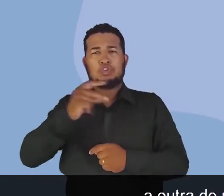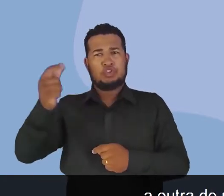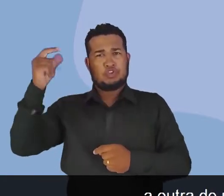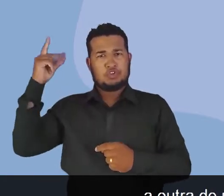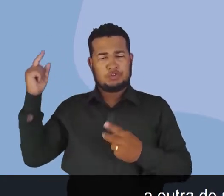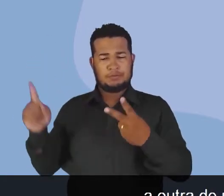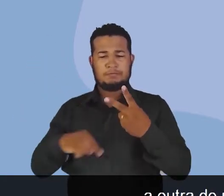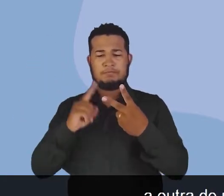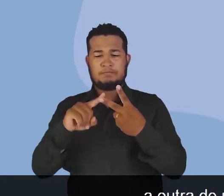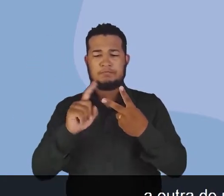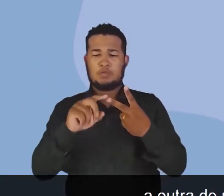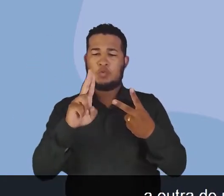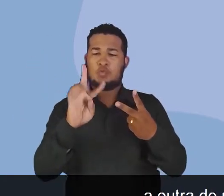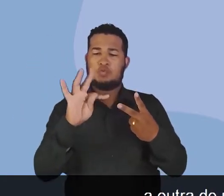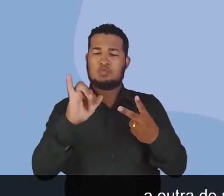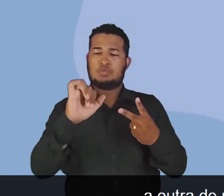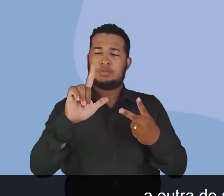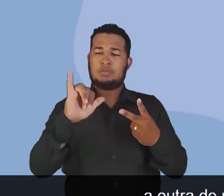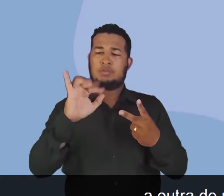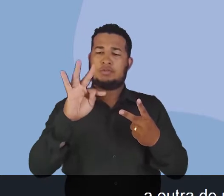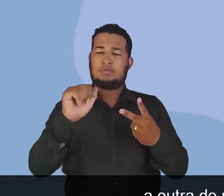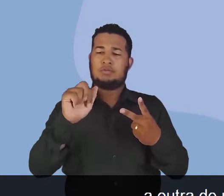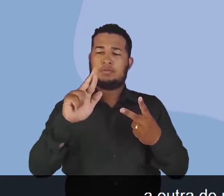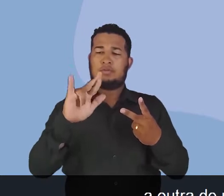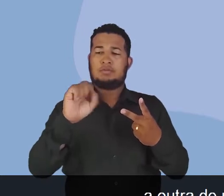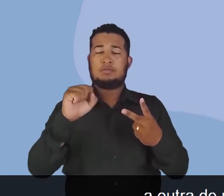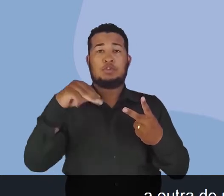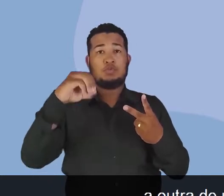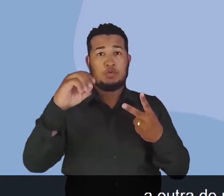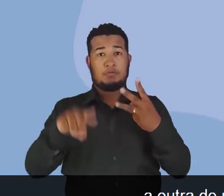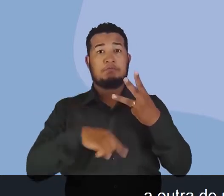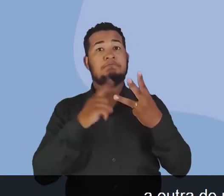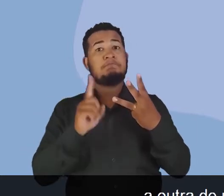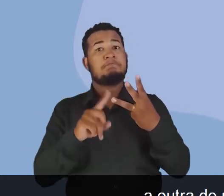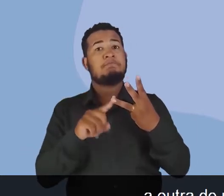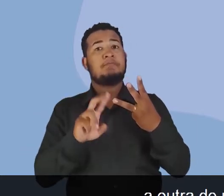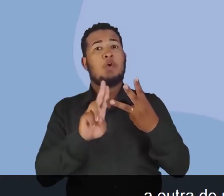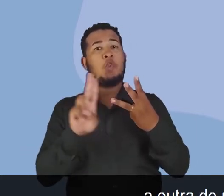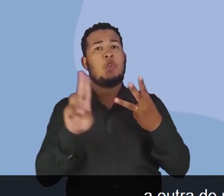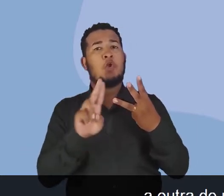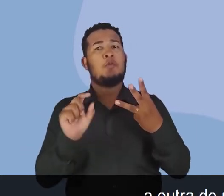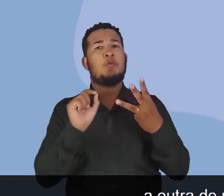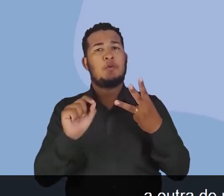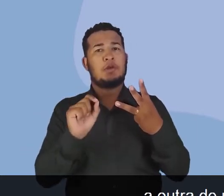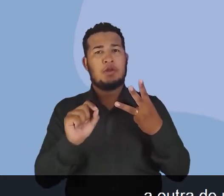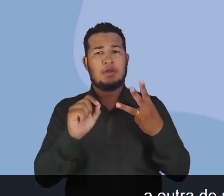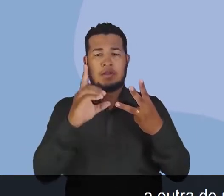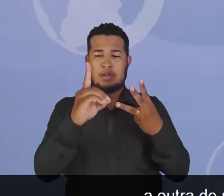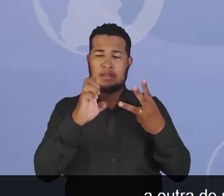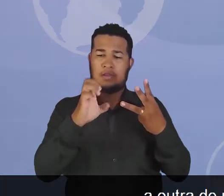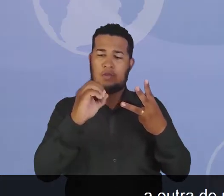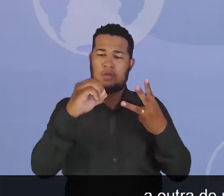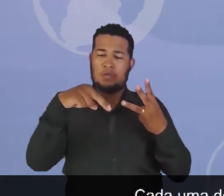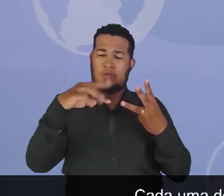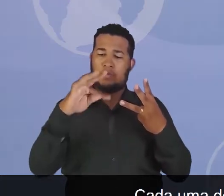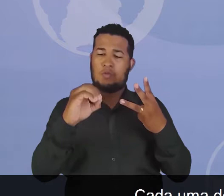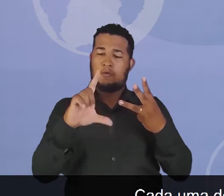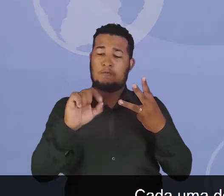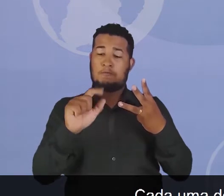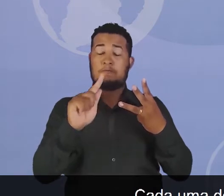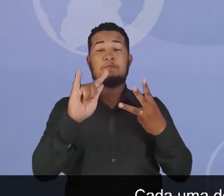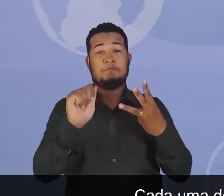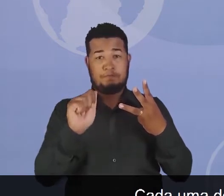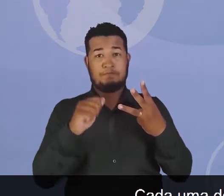outra, utilitarismo. E a terceira é o que nós chamamos de deontologia. Cada